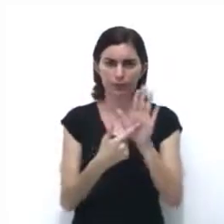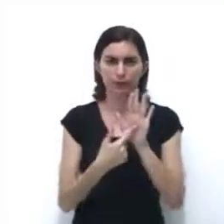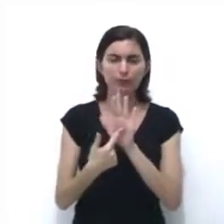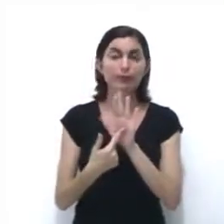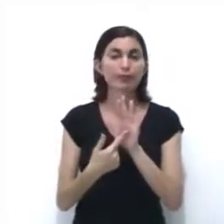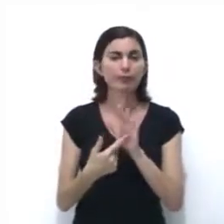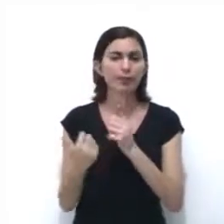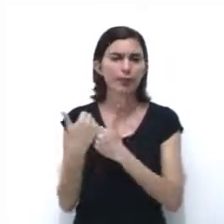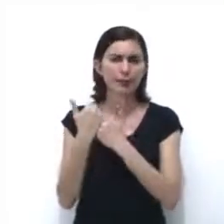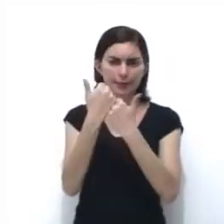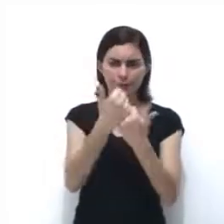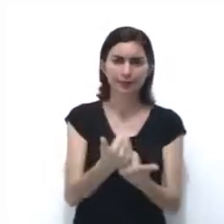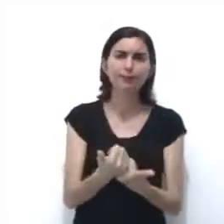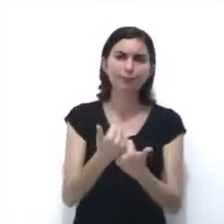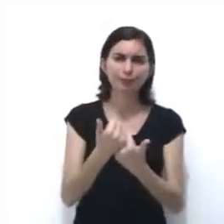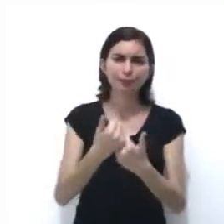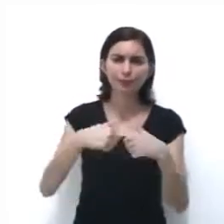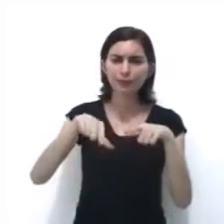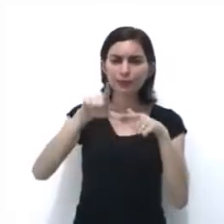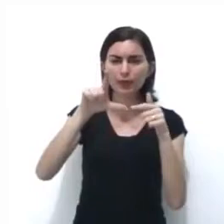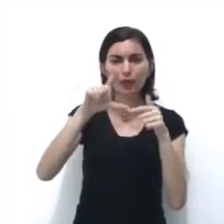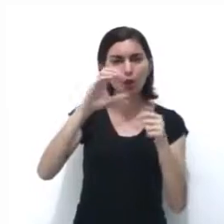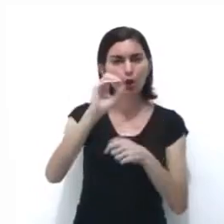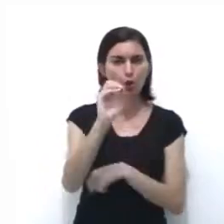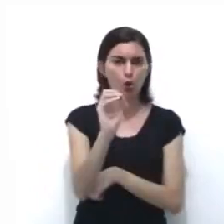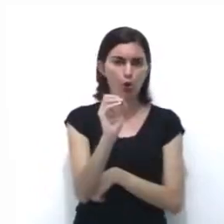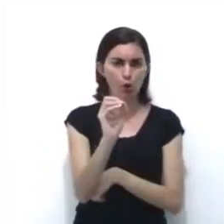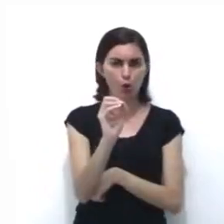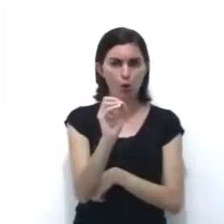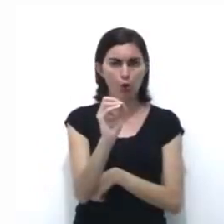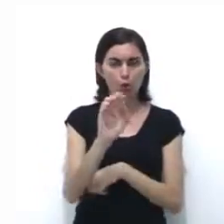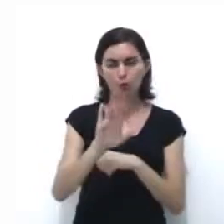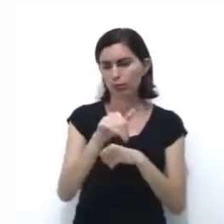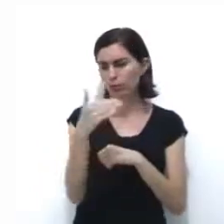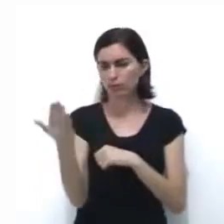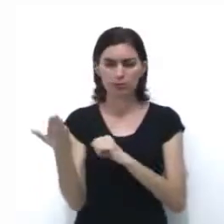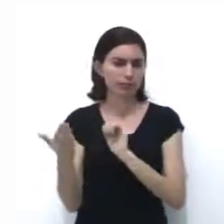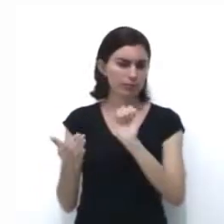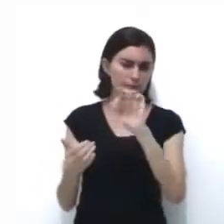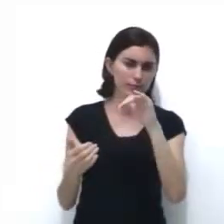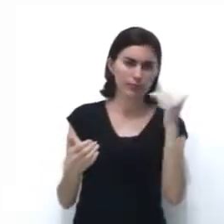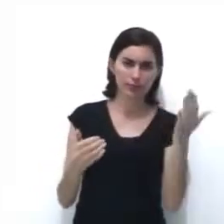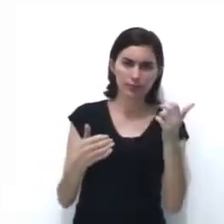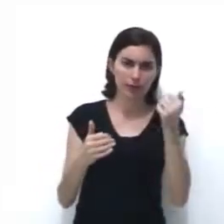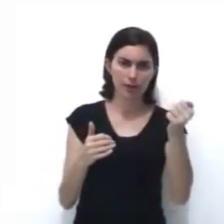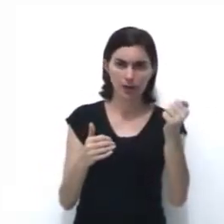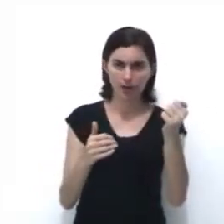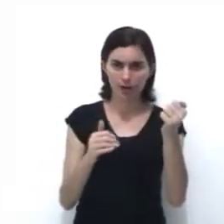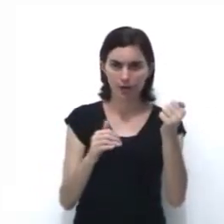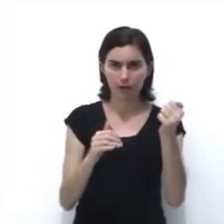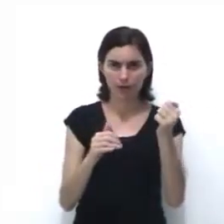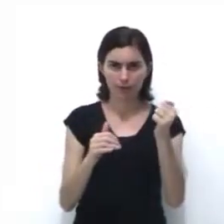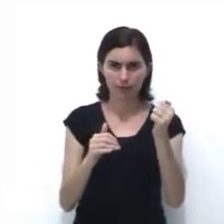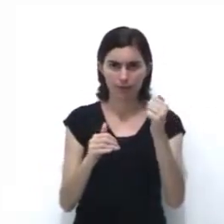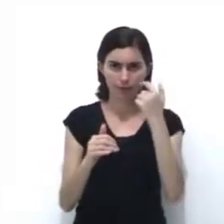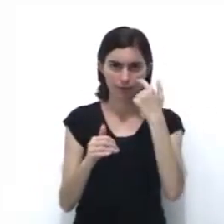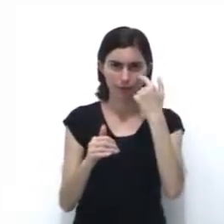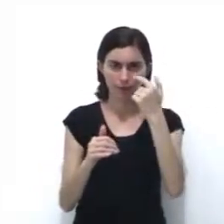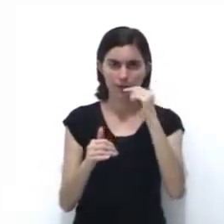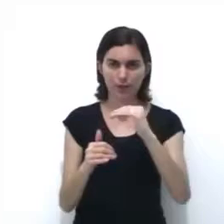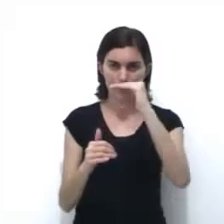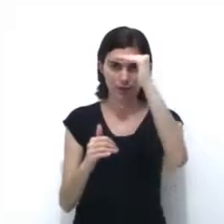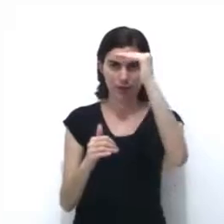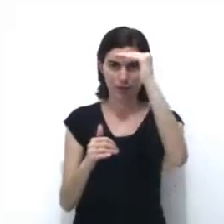sua tela. Representada então pela letrinha O. Os lados ali, ó, o lado A em cima da